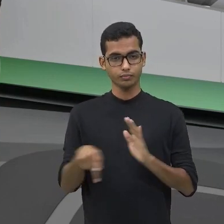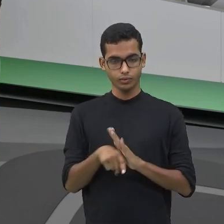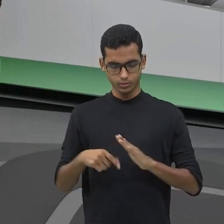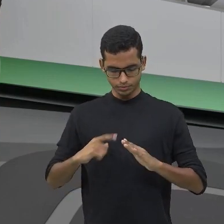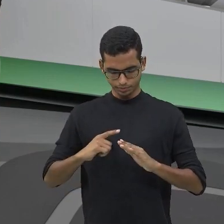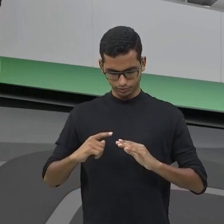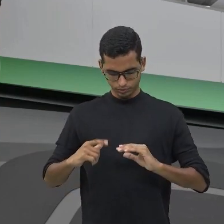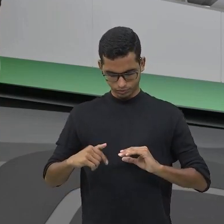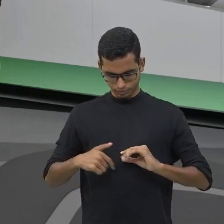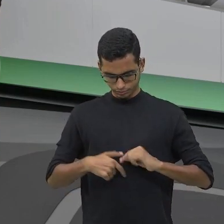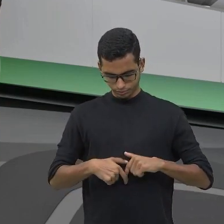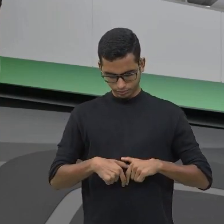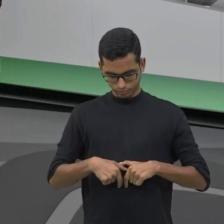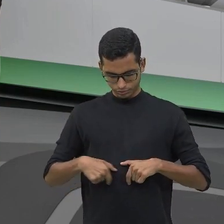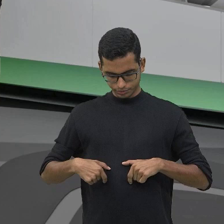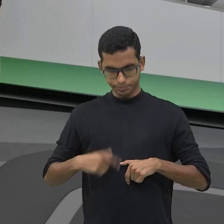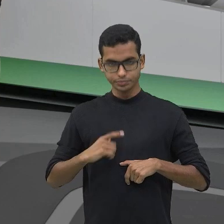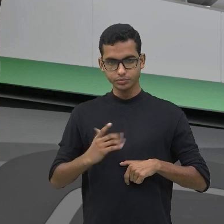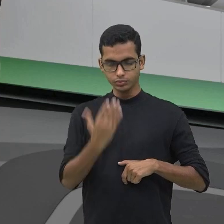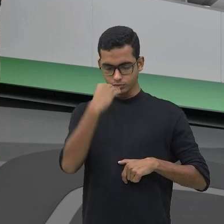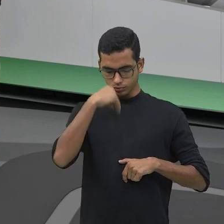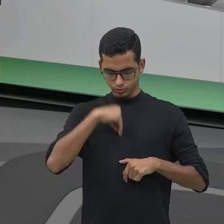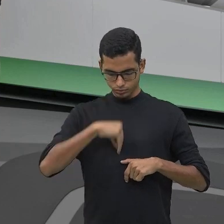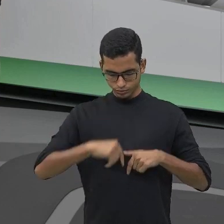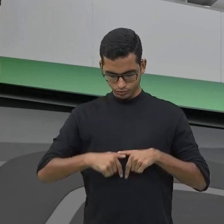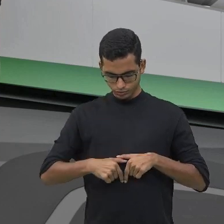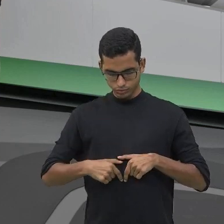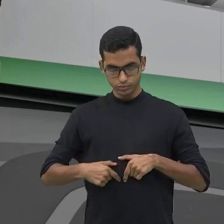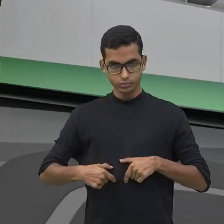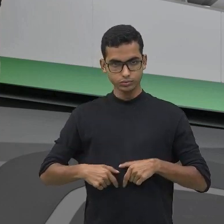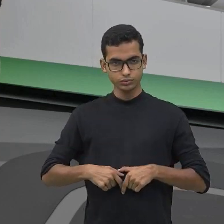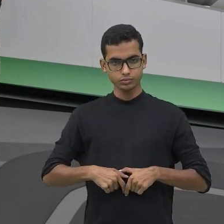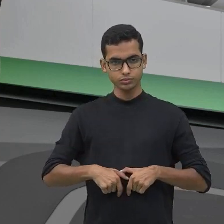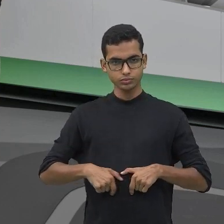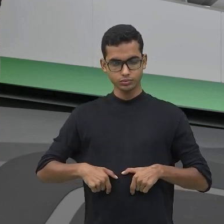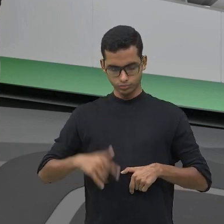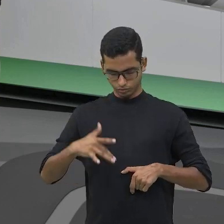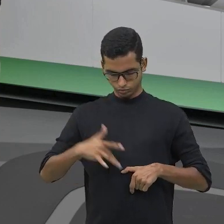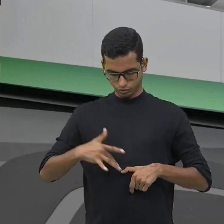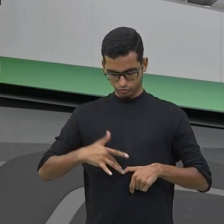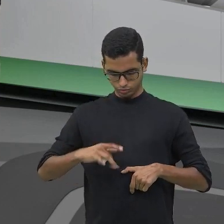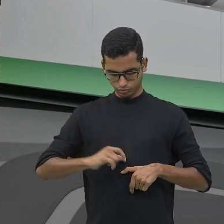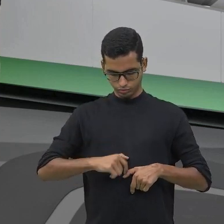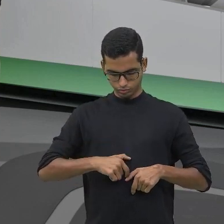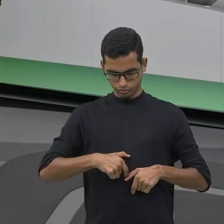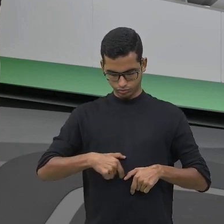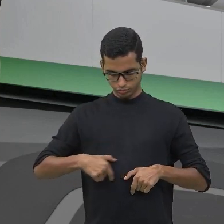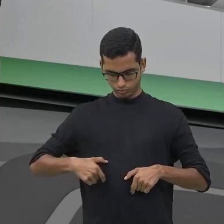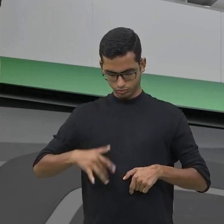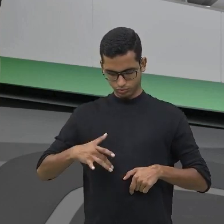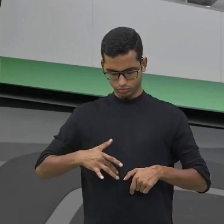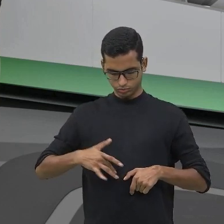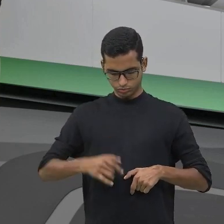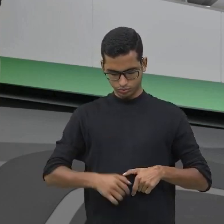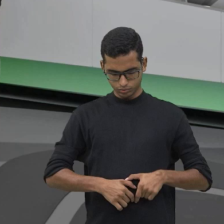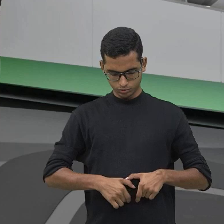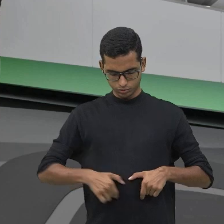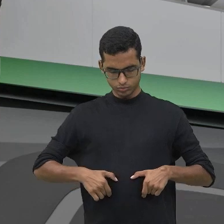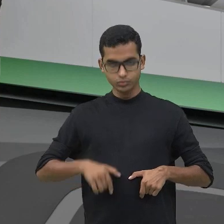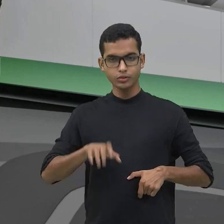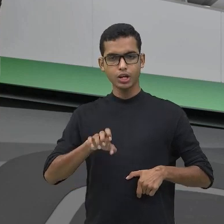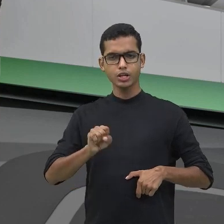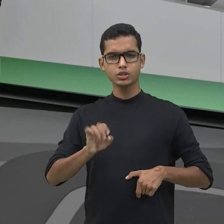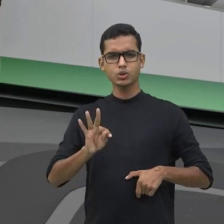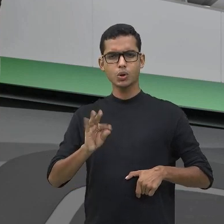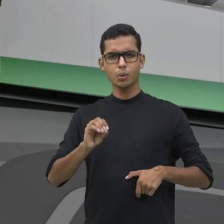O estômago é essa bolsa aqui. Quem está cobrindo o estômago é o fígado, tá? É o fígado que está cobrindo